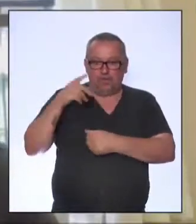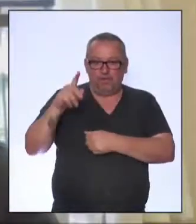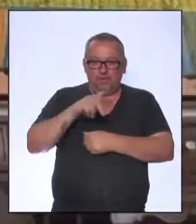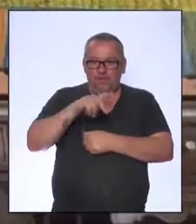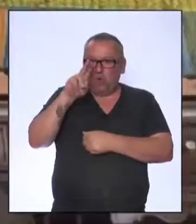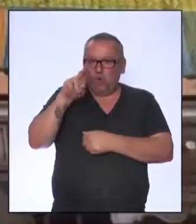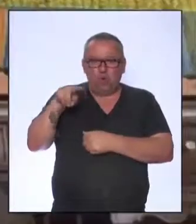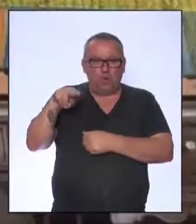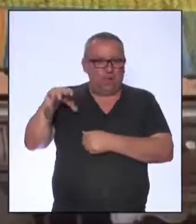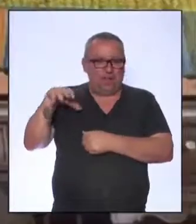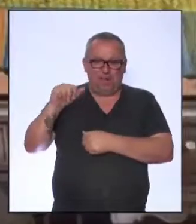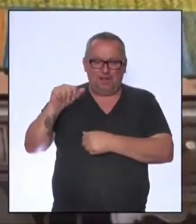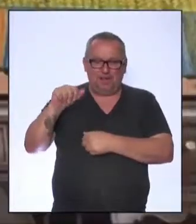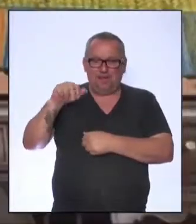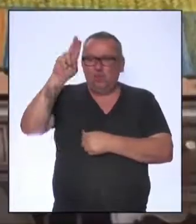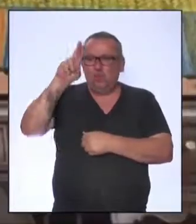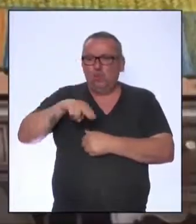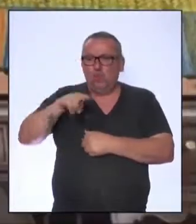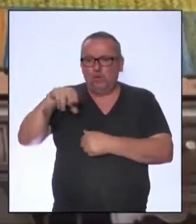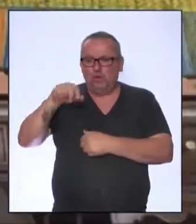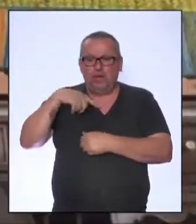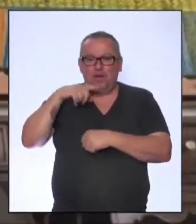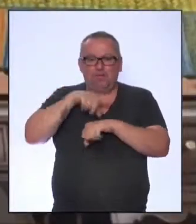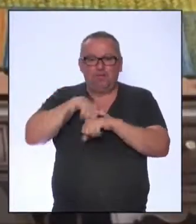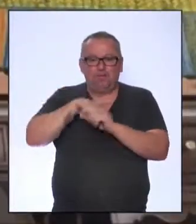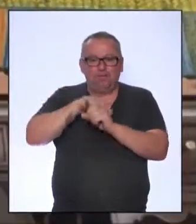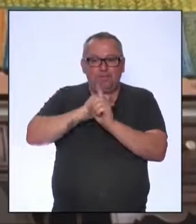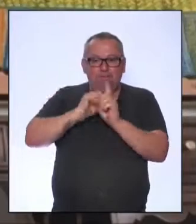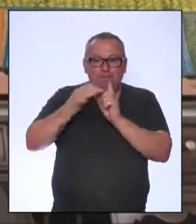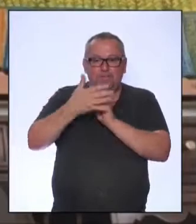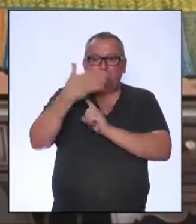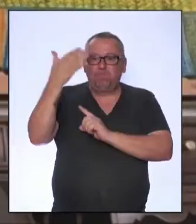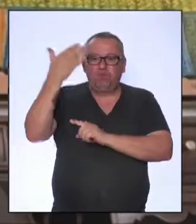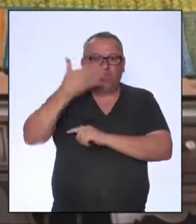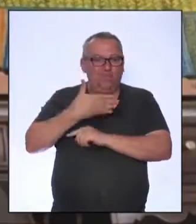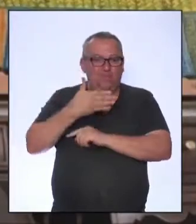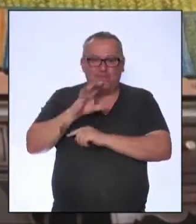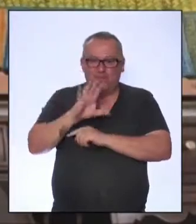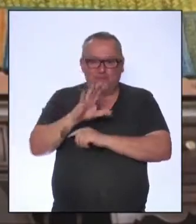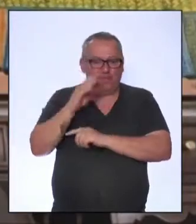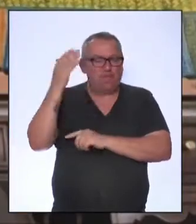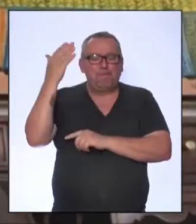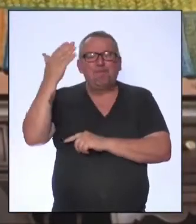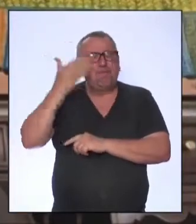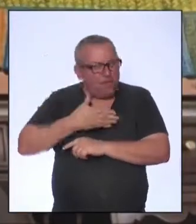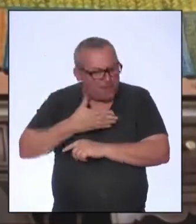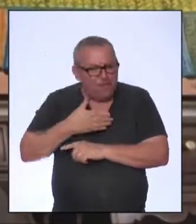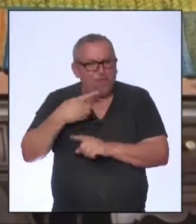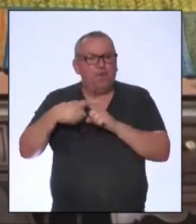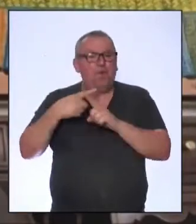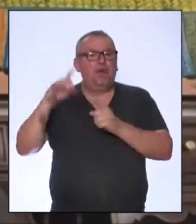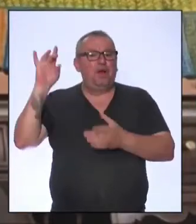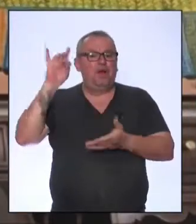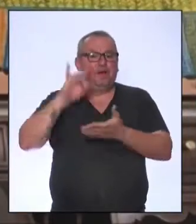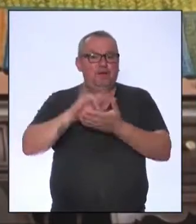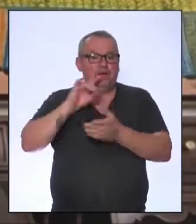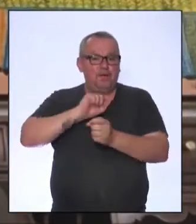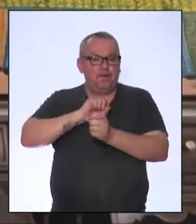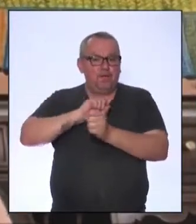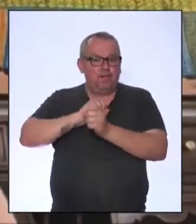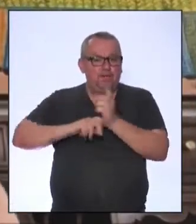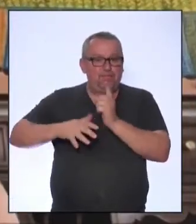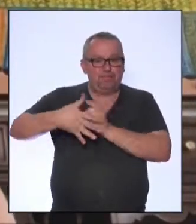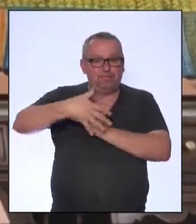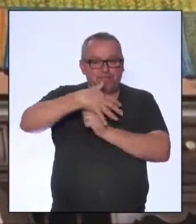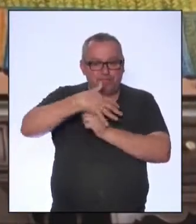Nunca. Essa pandemia provou isso, provou isso. Na verdade, essa pandemia